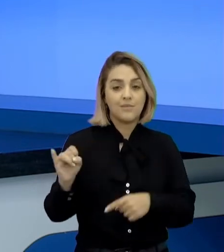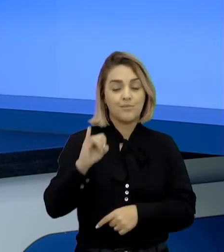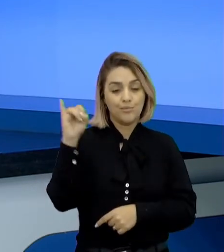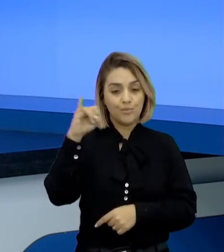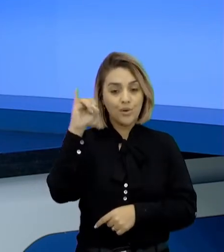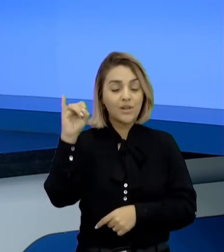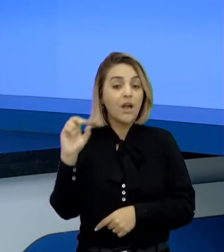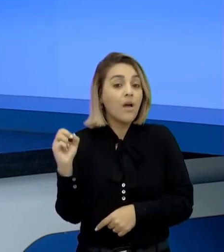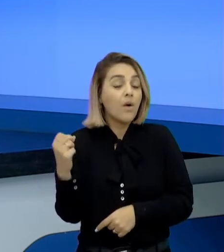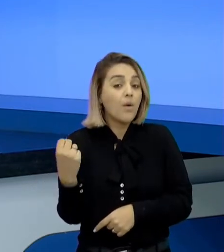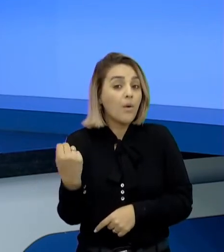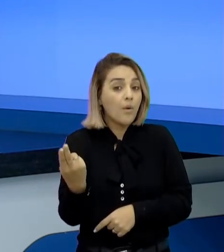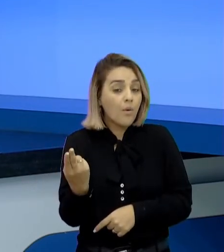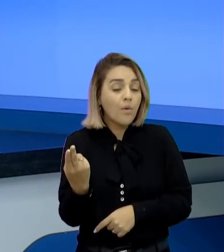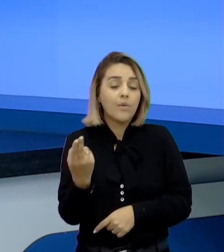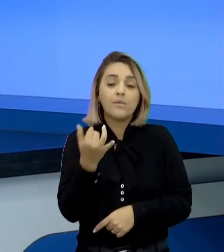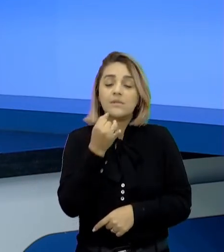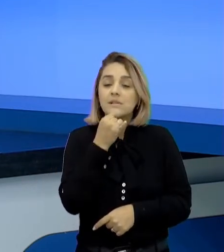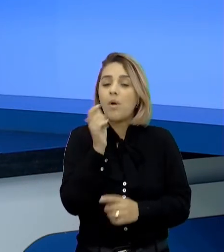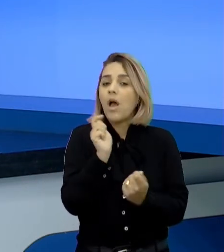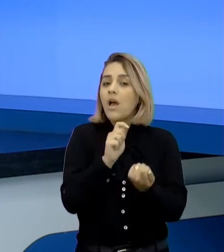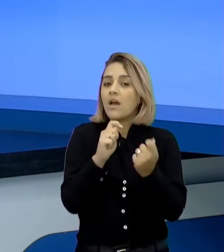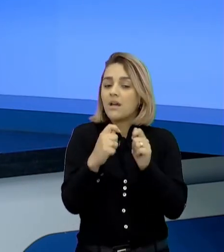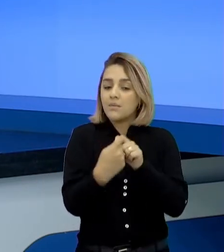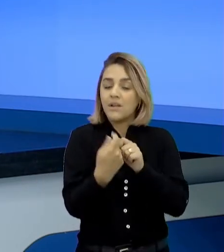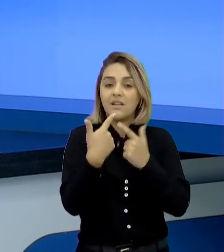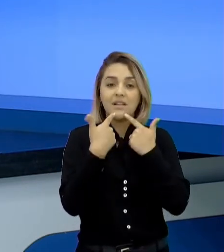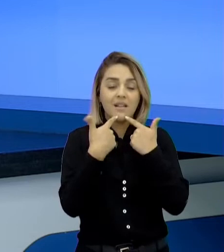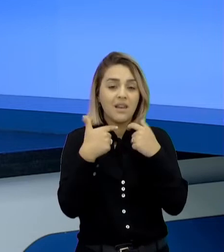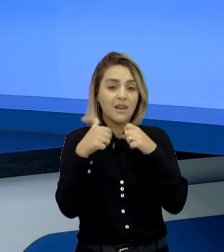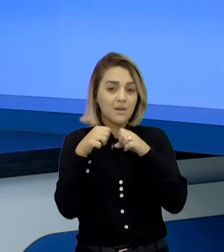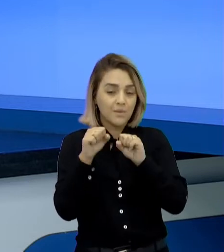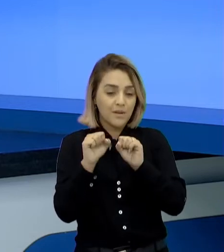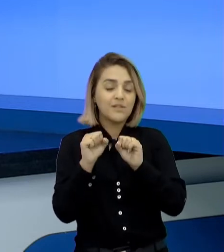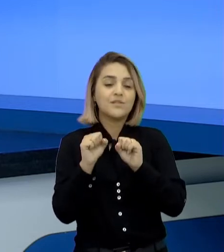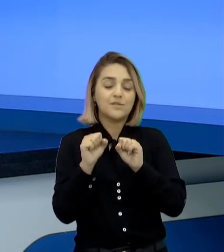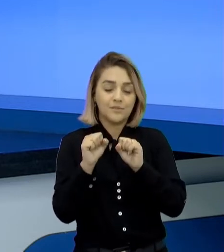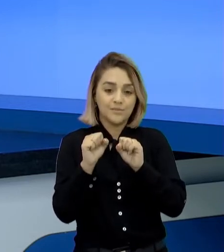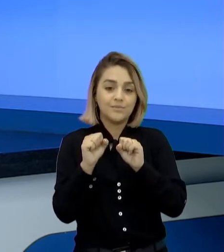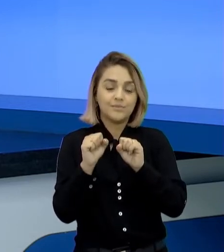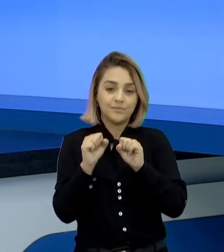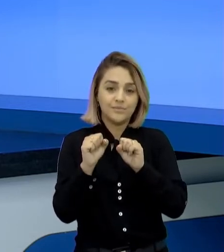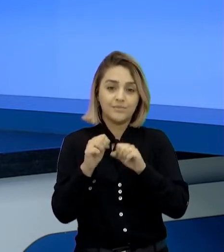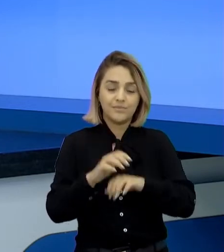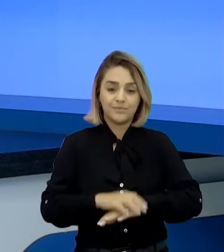importante. Ou já adequando a linguagem daquele veículo que vai